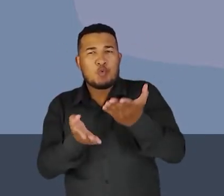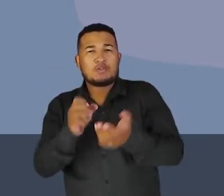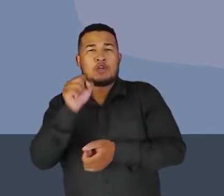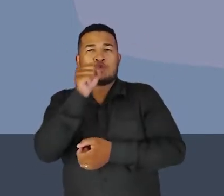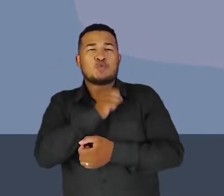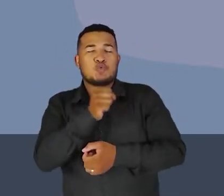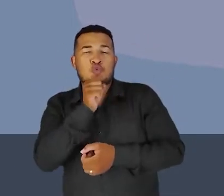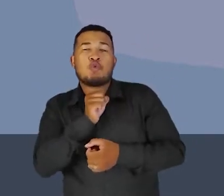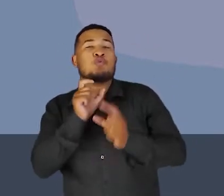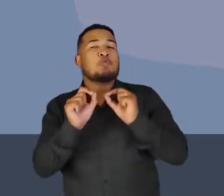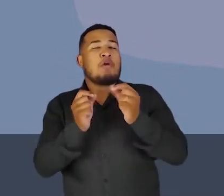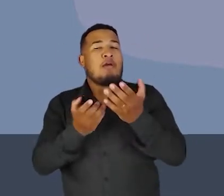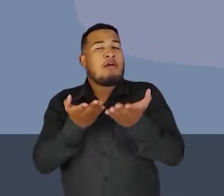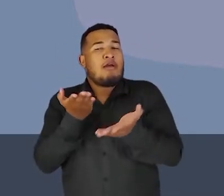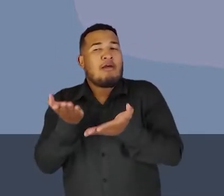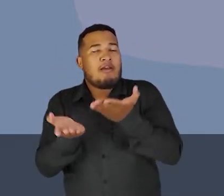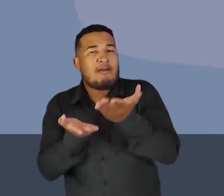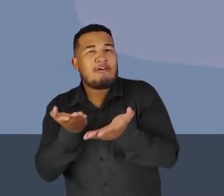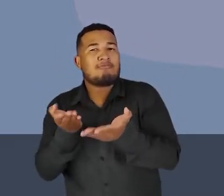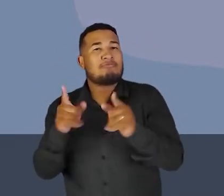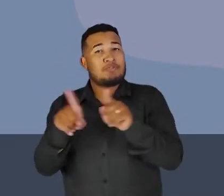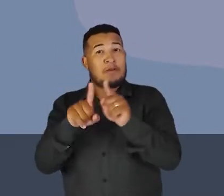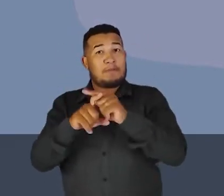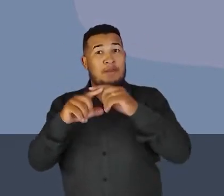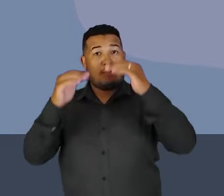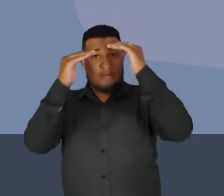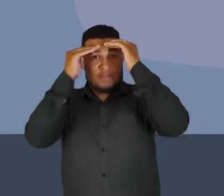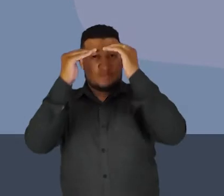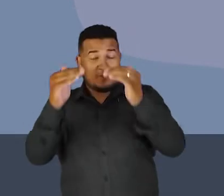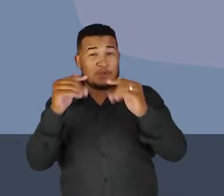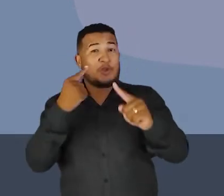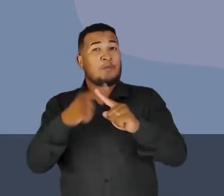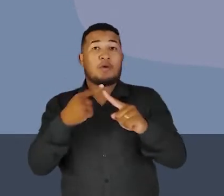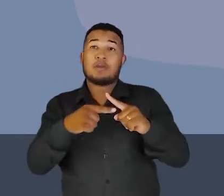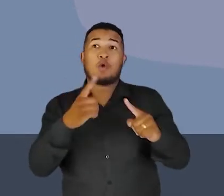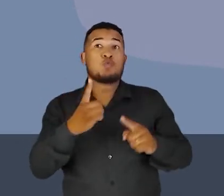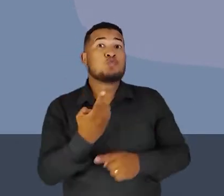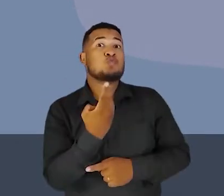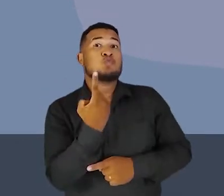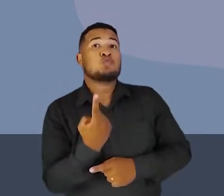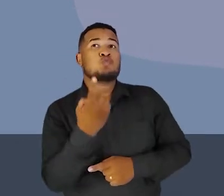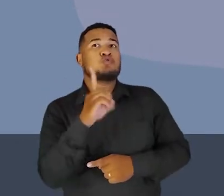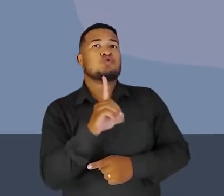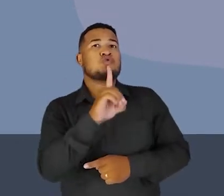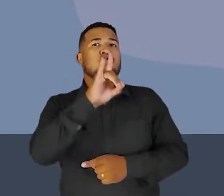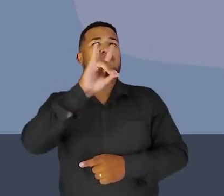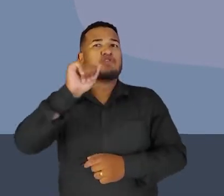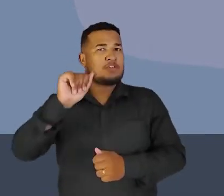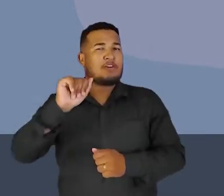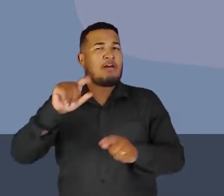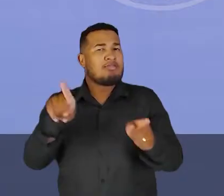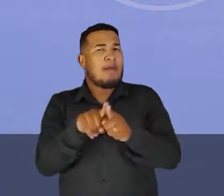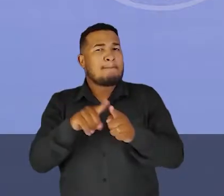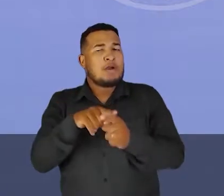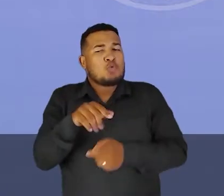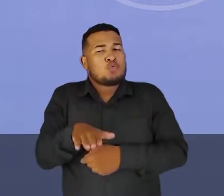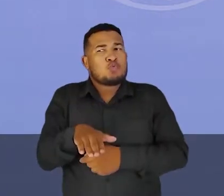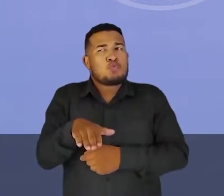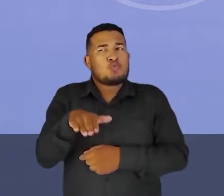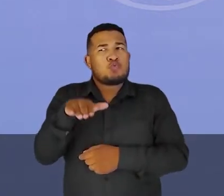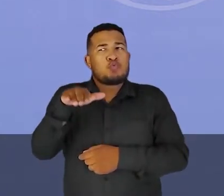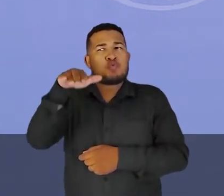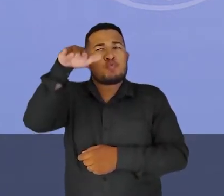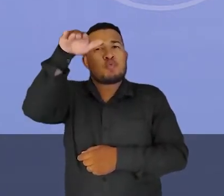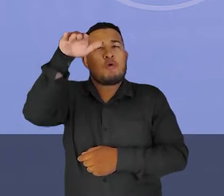idosos com carinho e respeito, pois um dia você também será um.